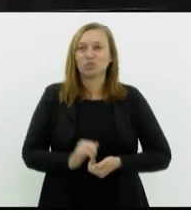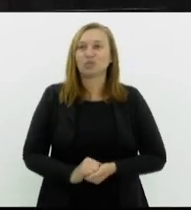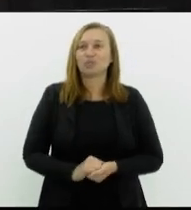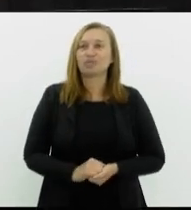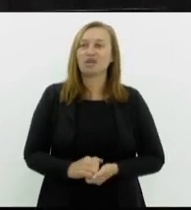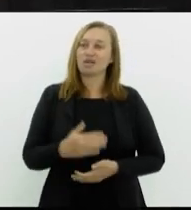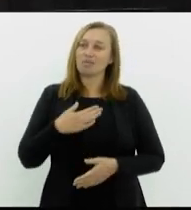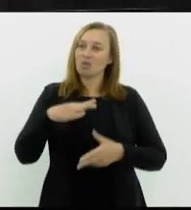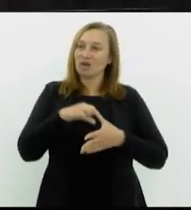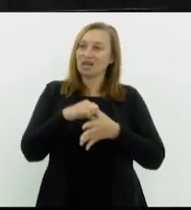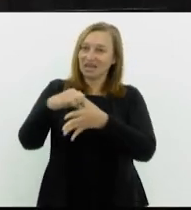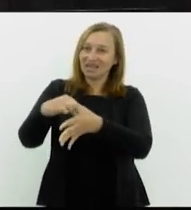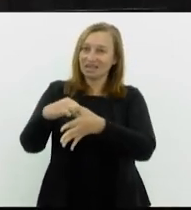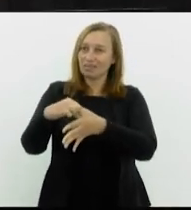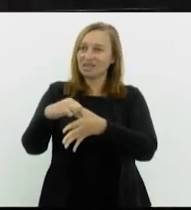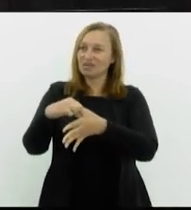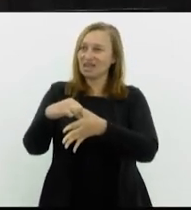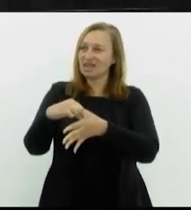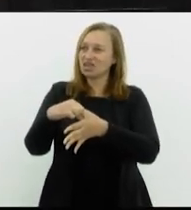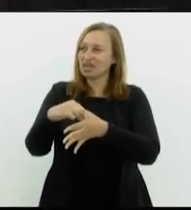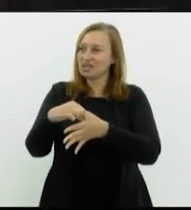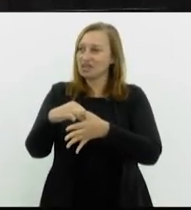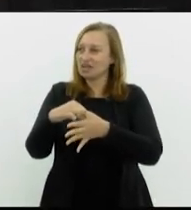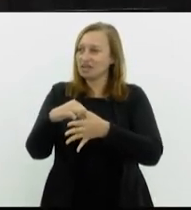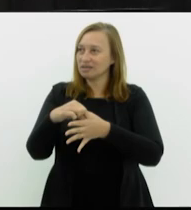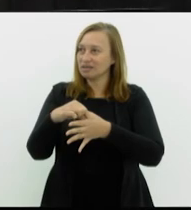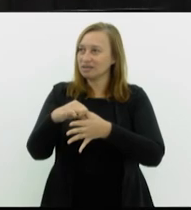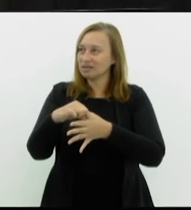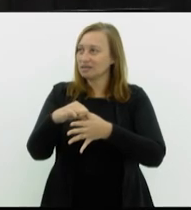meu líder na maçonaria,